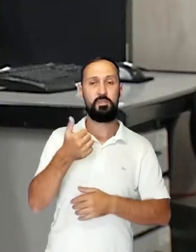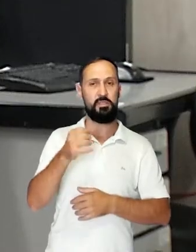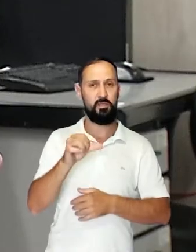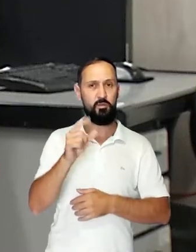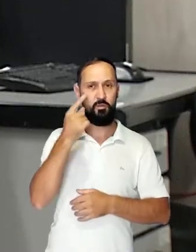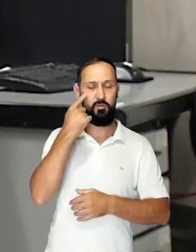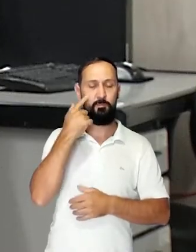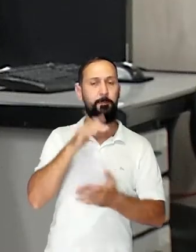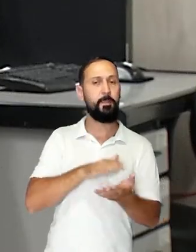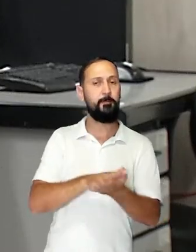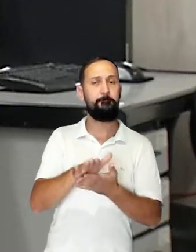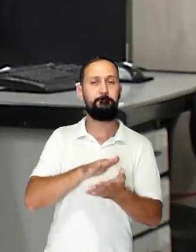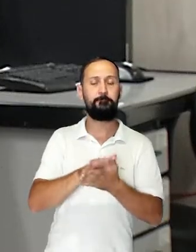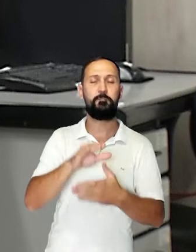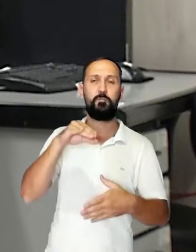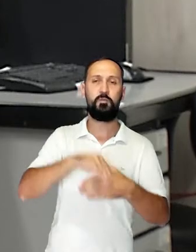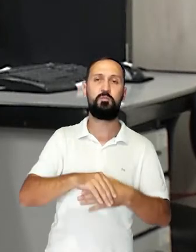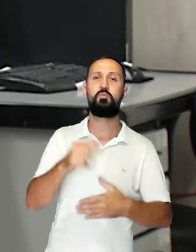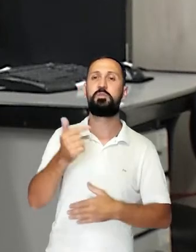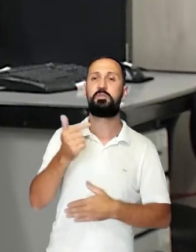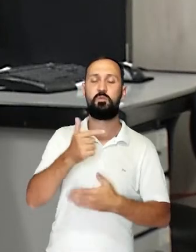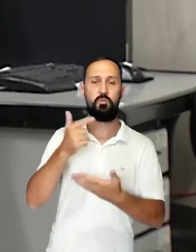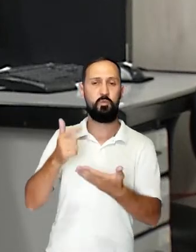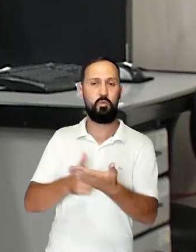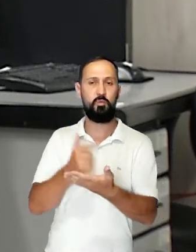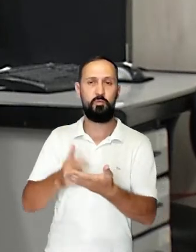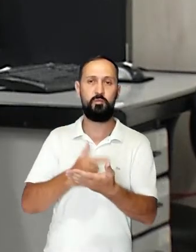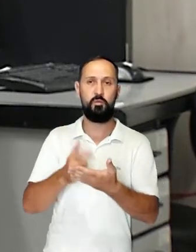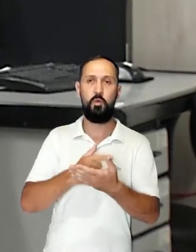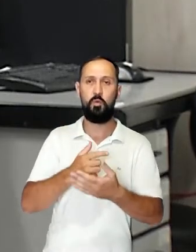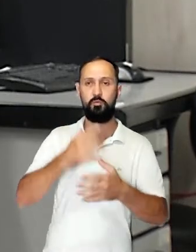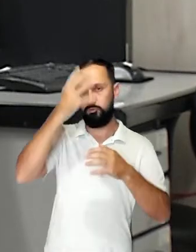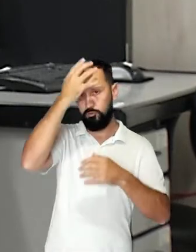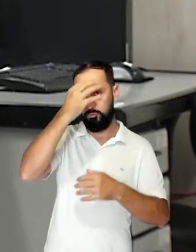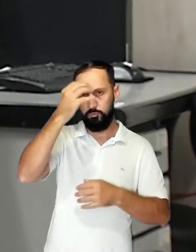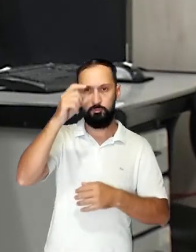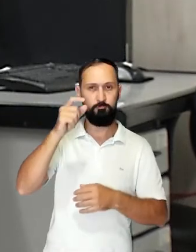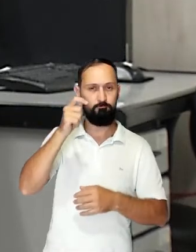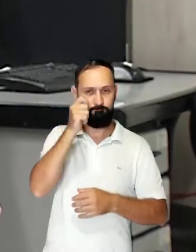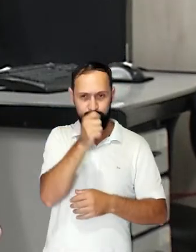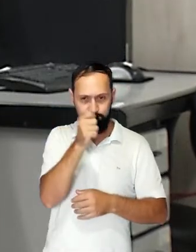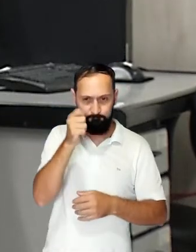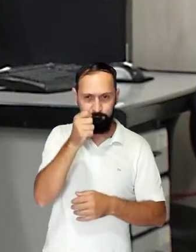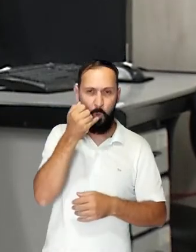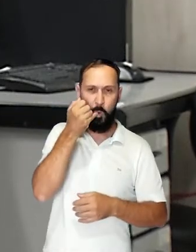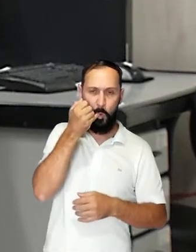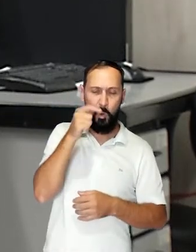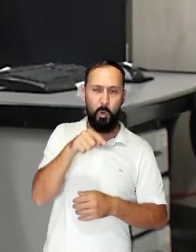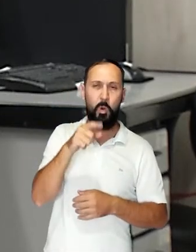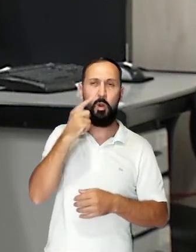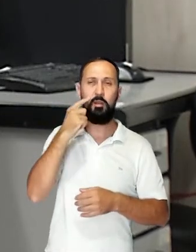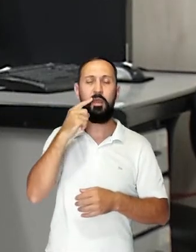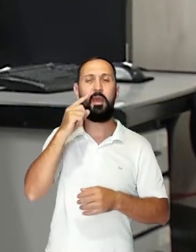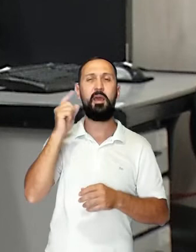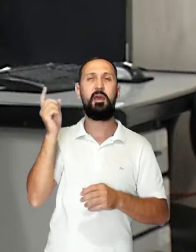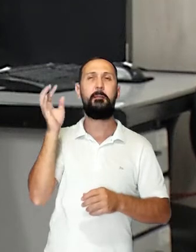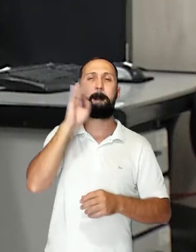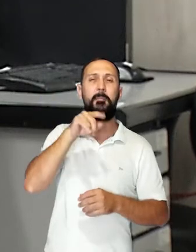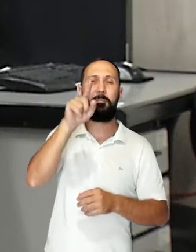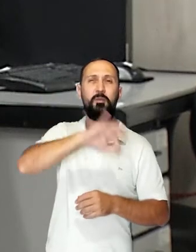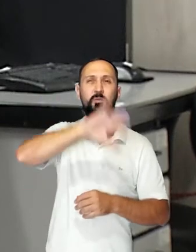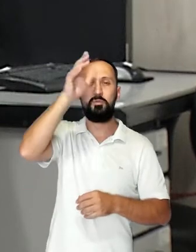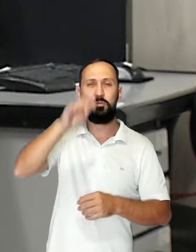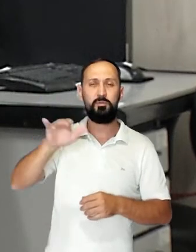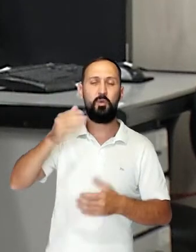2019, você publicou pela Chiado Editora o seu segundo livro, Sherlock Holmes em A Maldição do Rochedo, cuja narrativa